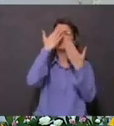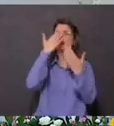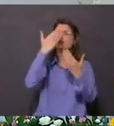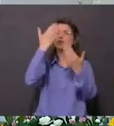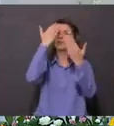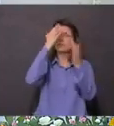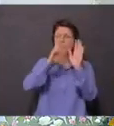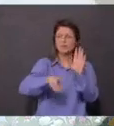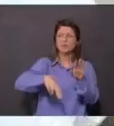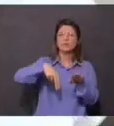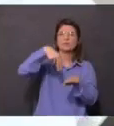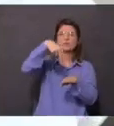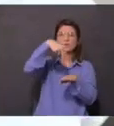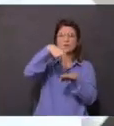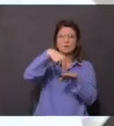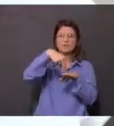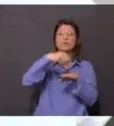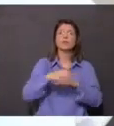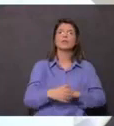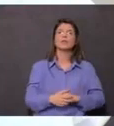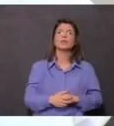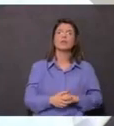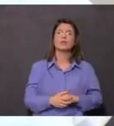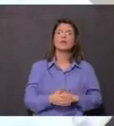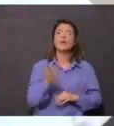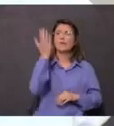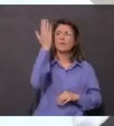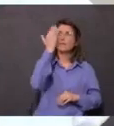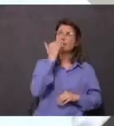Proclamamos a vossa ressurreição.